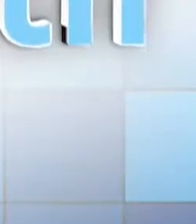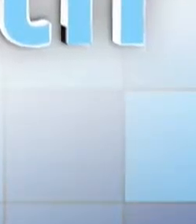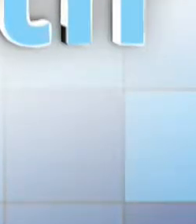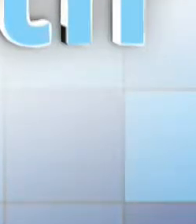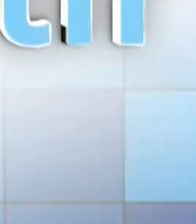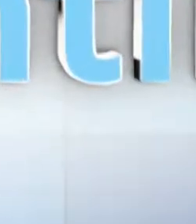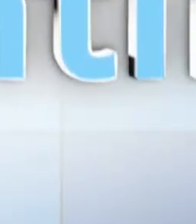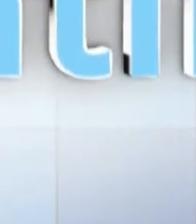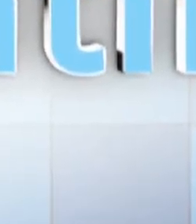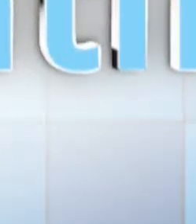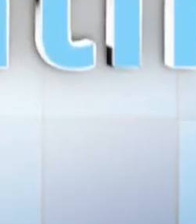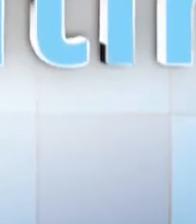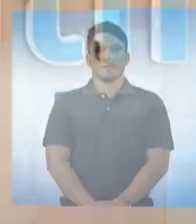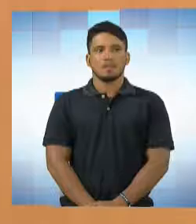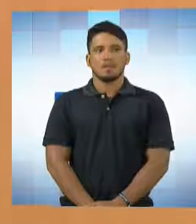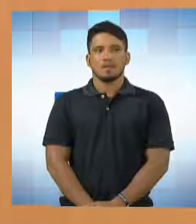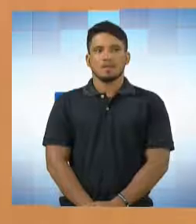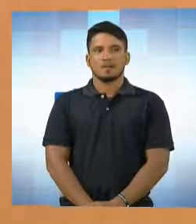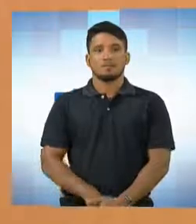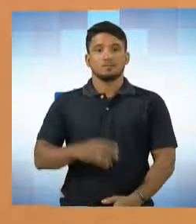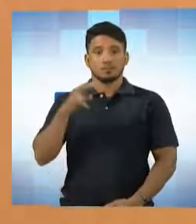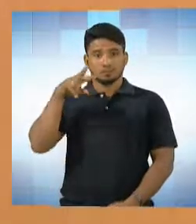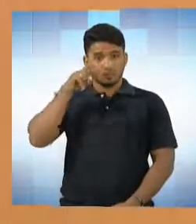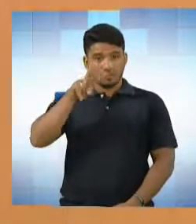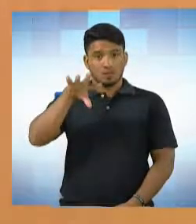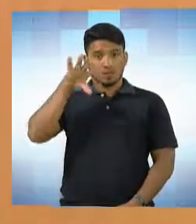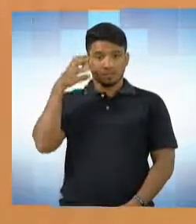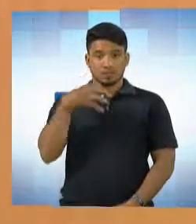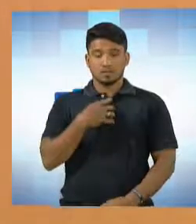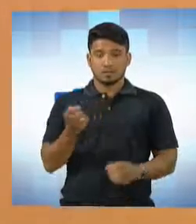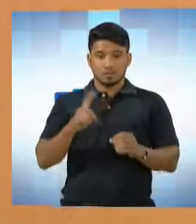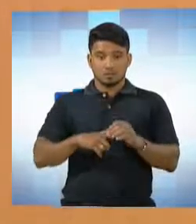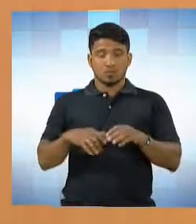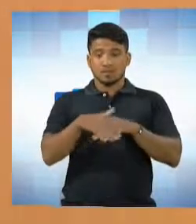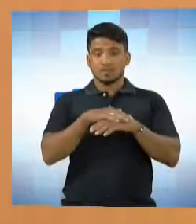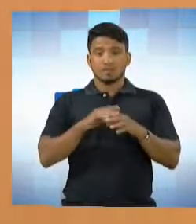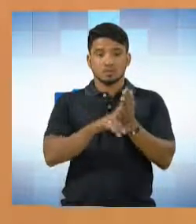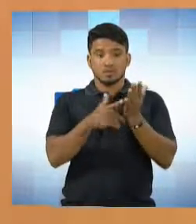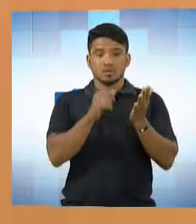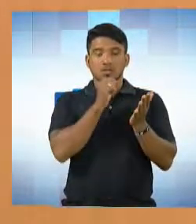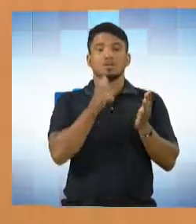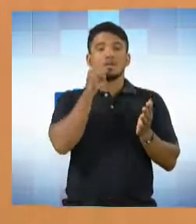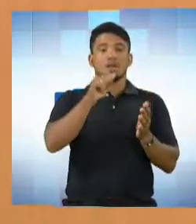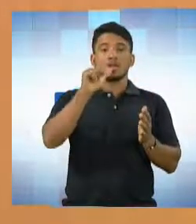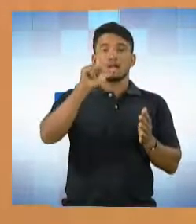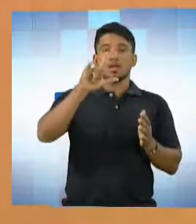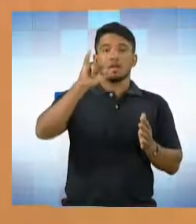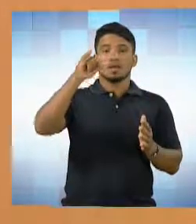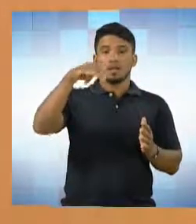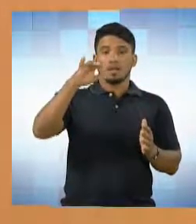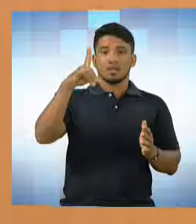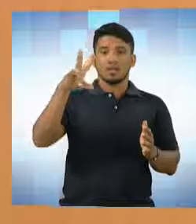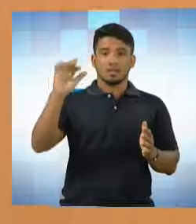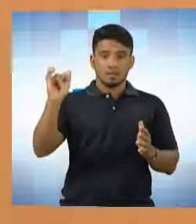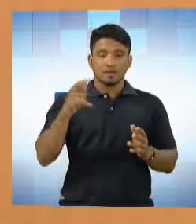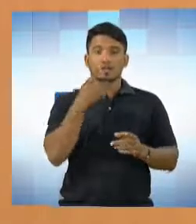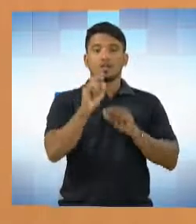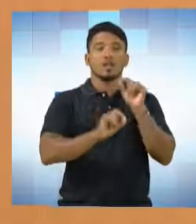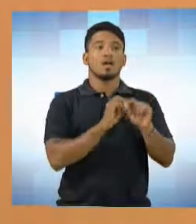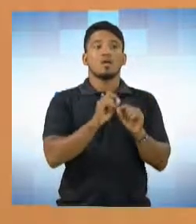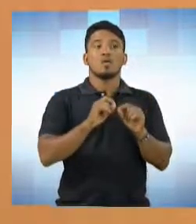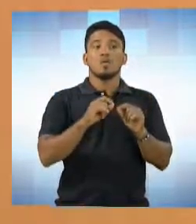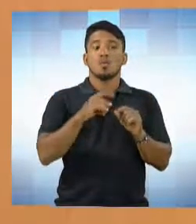ouvir, sentir. O Ver, Ouvir, Sentir está de volta, conversando com a jornalista Lindalva Miranda. Ela falando do projeto, vai